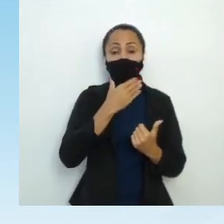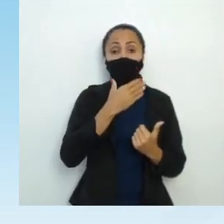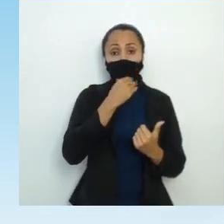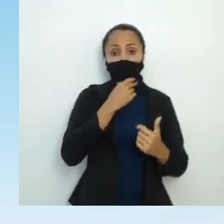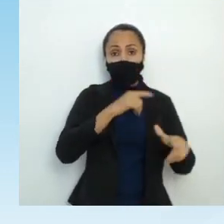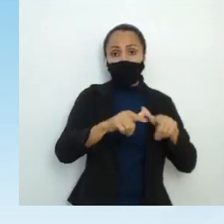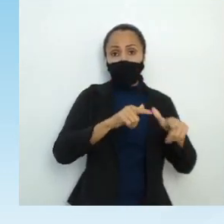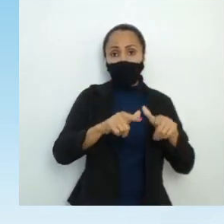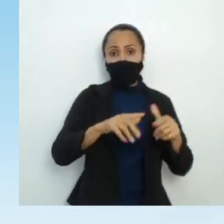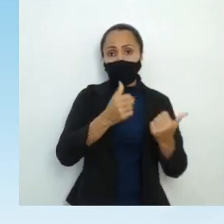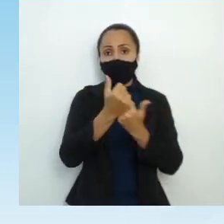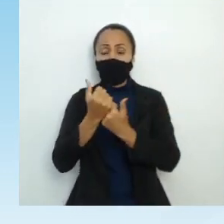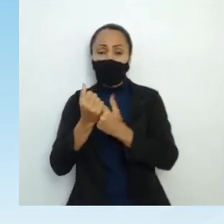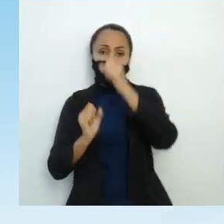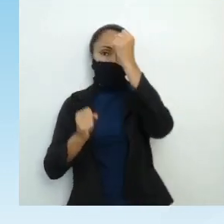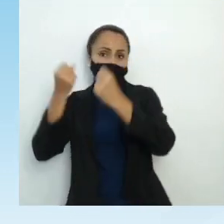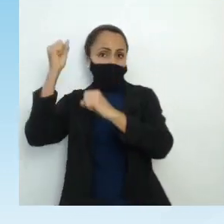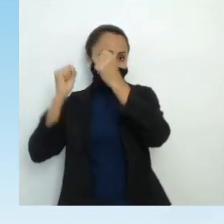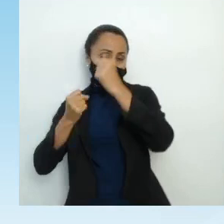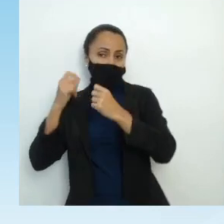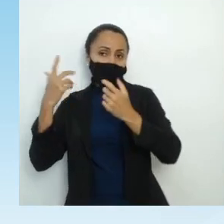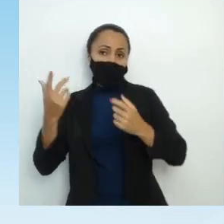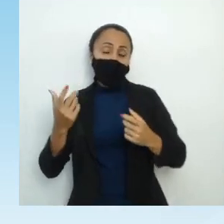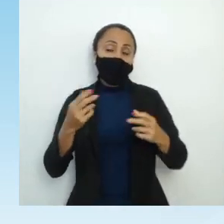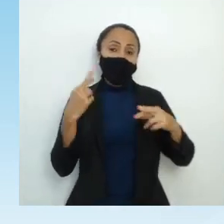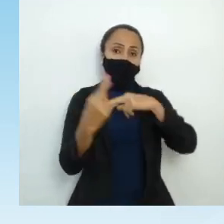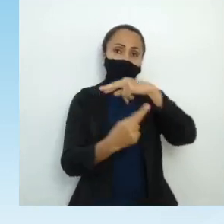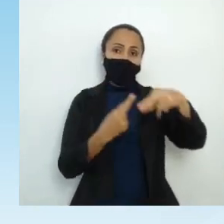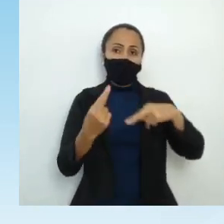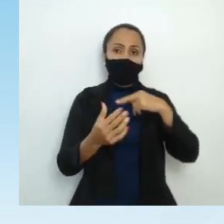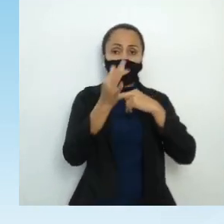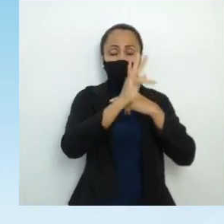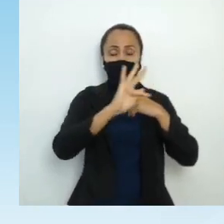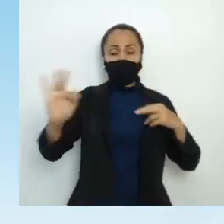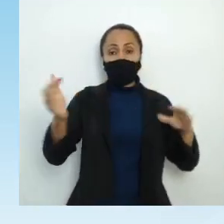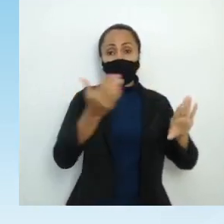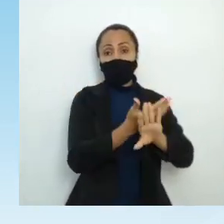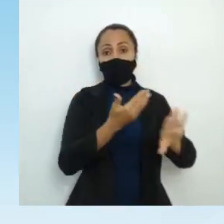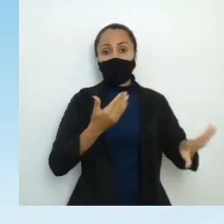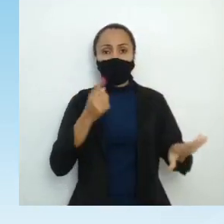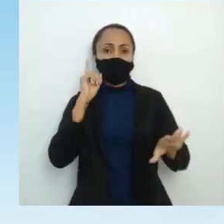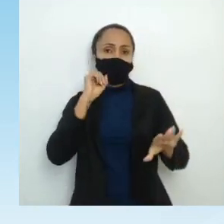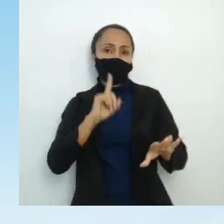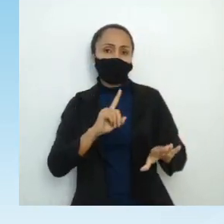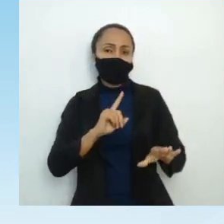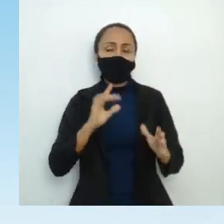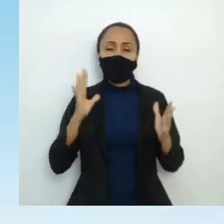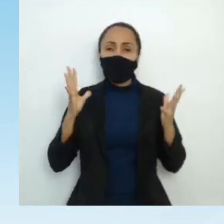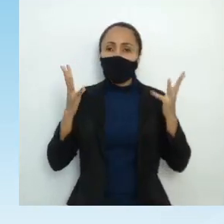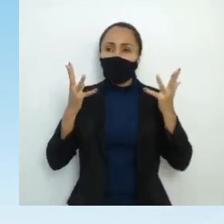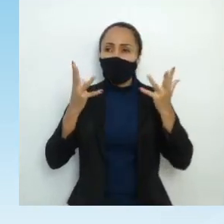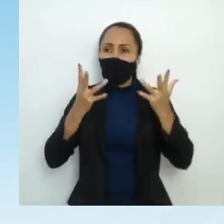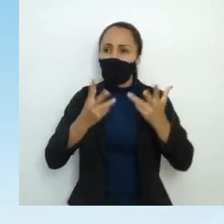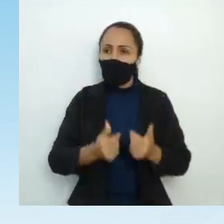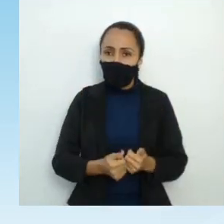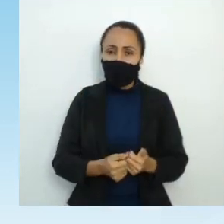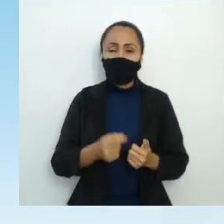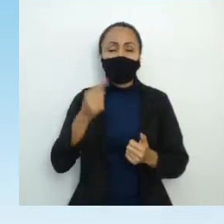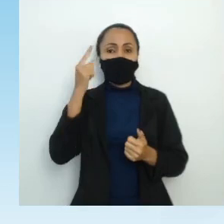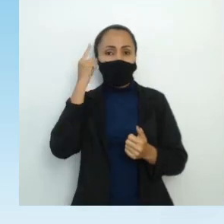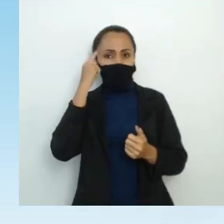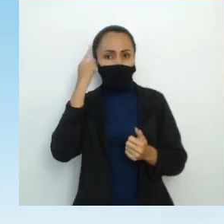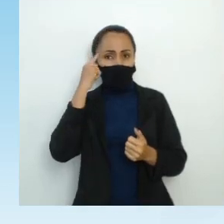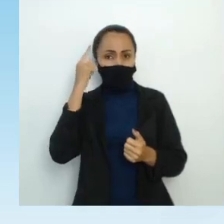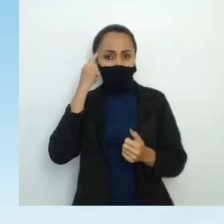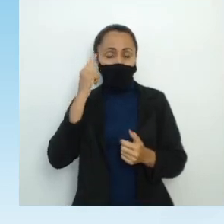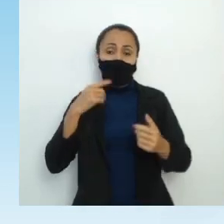Revolução Francesa, né, e, consequentemente, aqui a independência dos Estados Unidos. Todos esses pensamentos, né, serão aqui a base